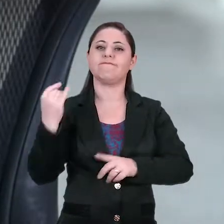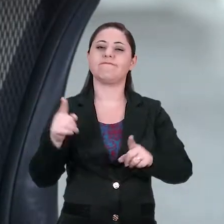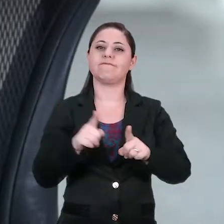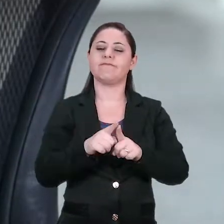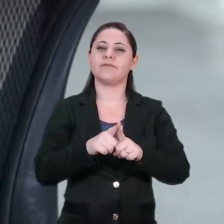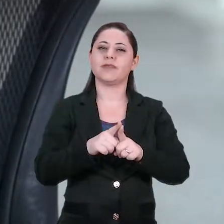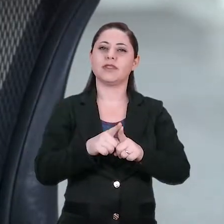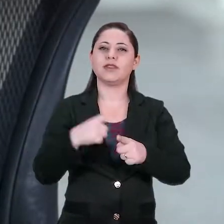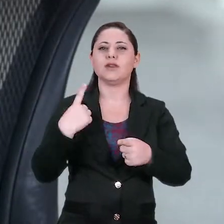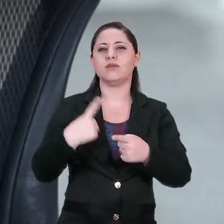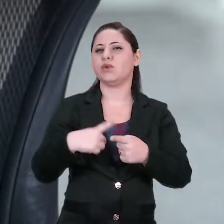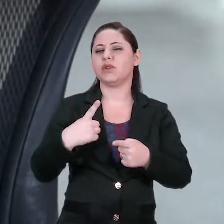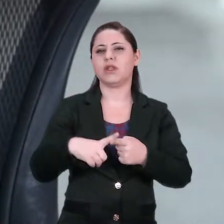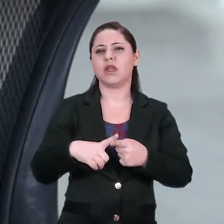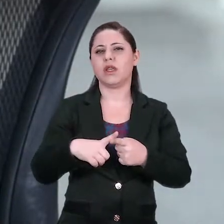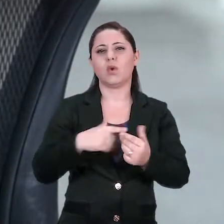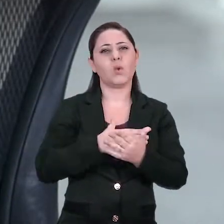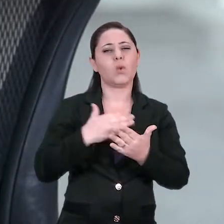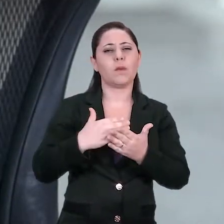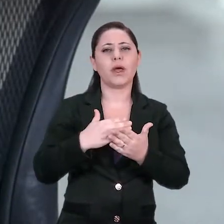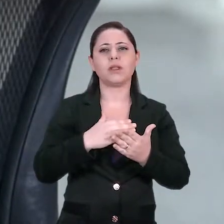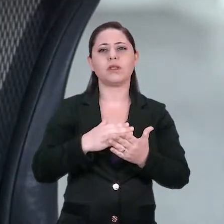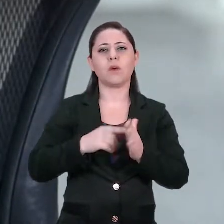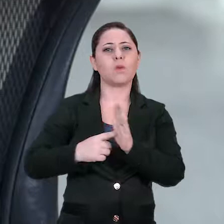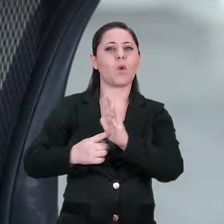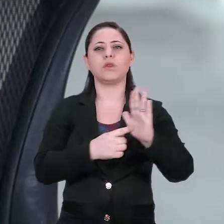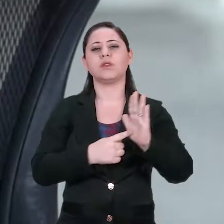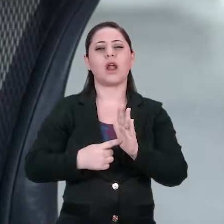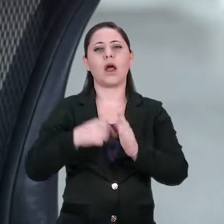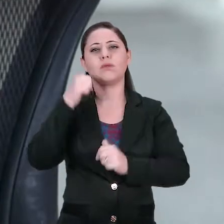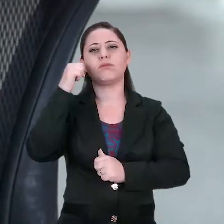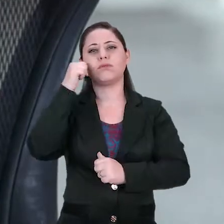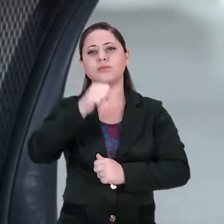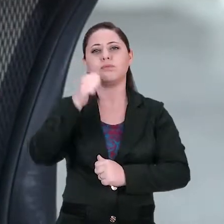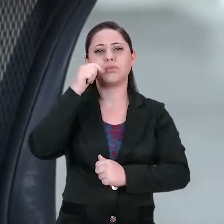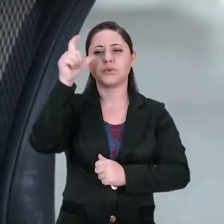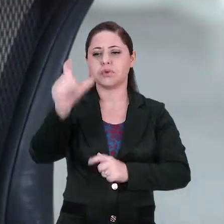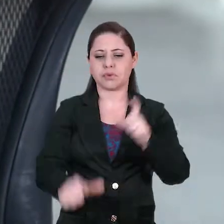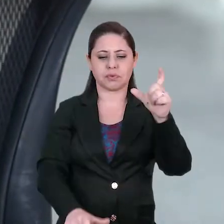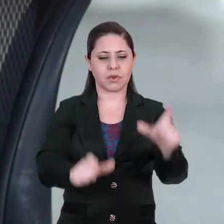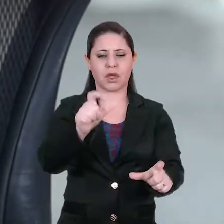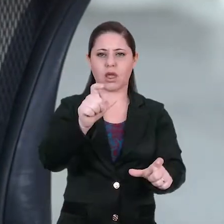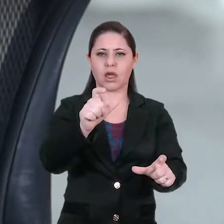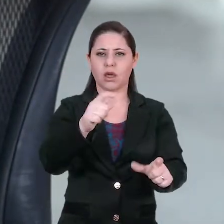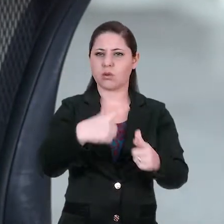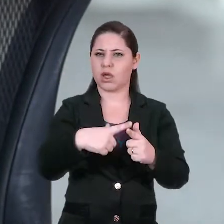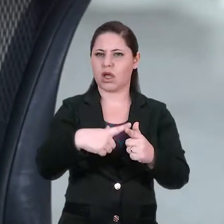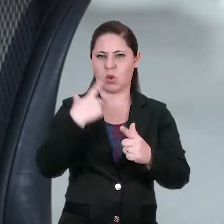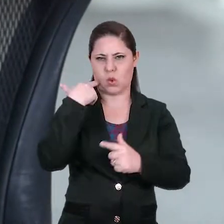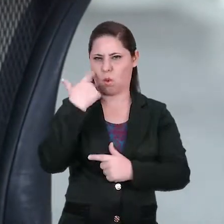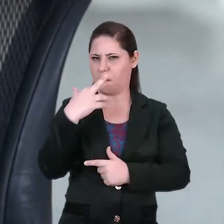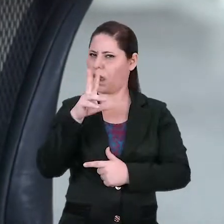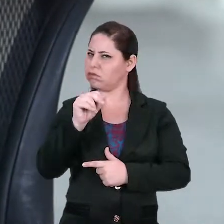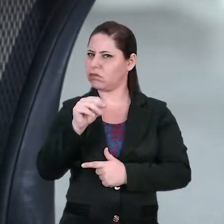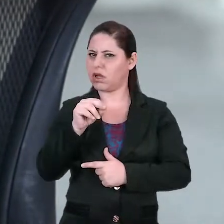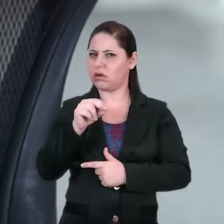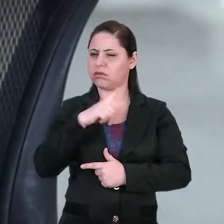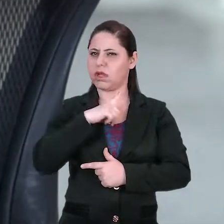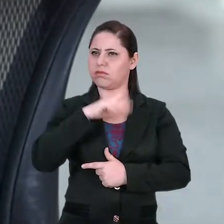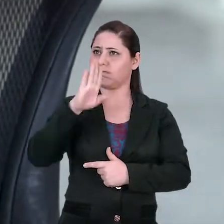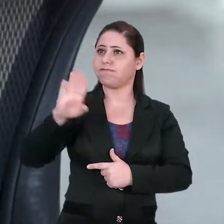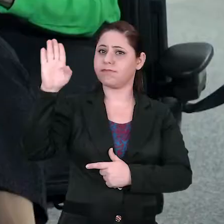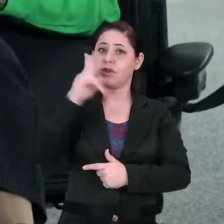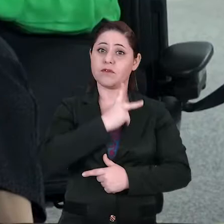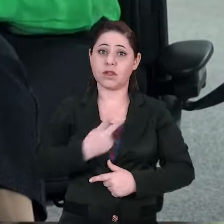e também o destaque de ter uma mulher, que as mulheres não era tão comum ter uma mulher candidata e uma